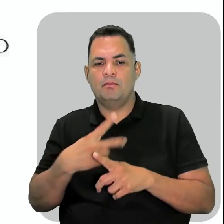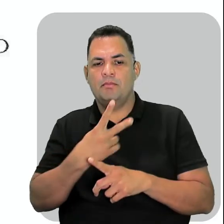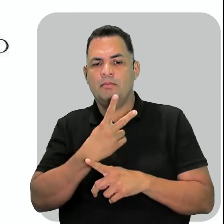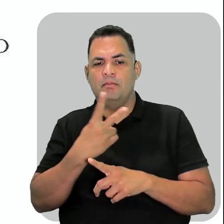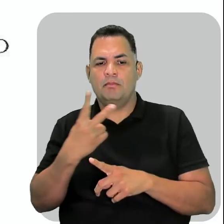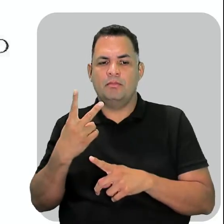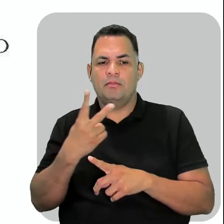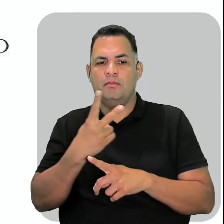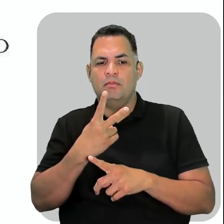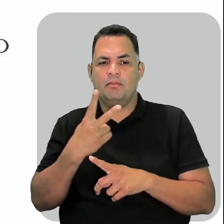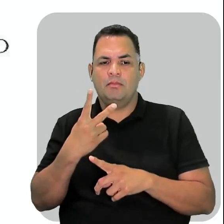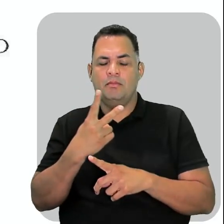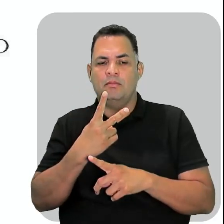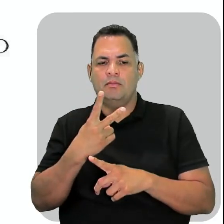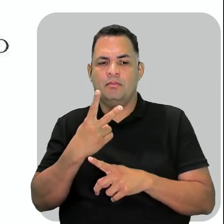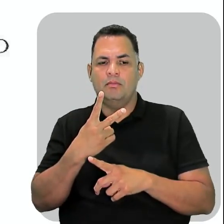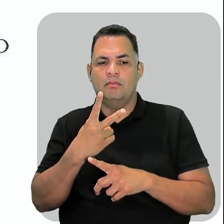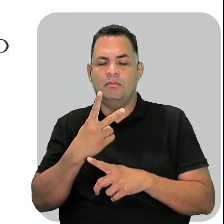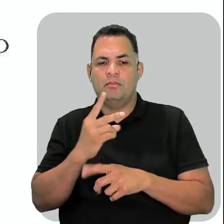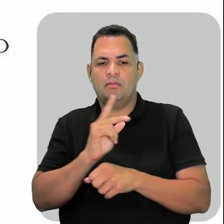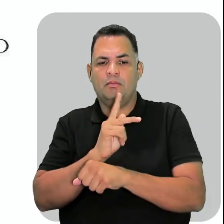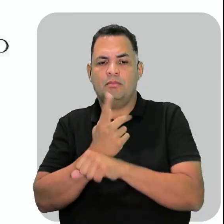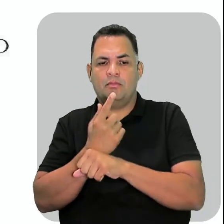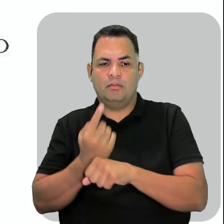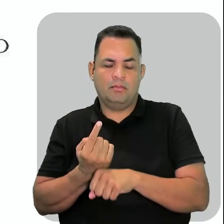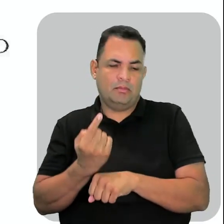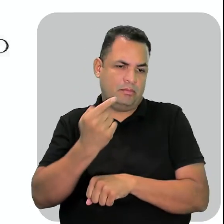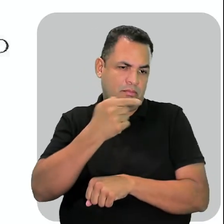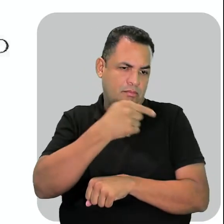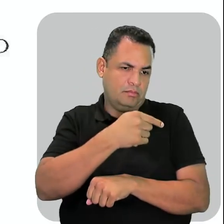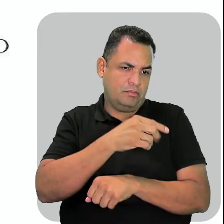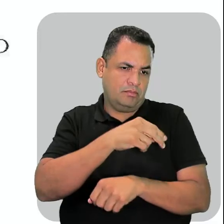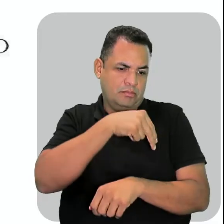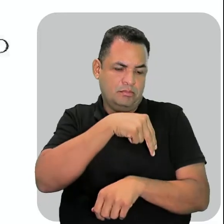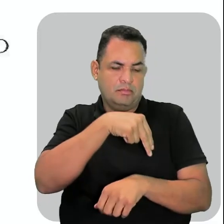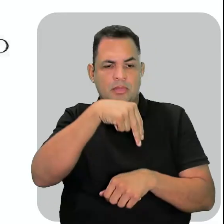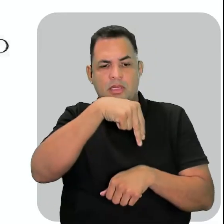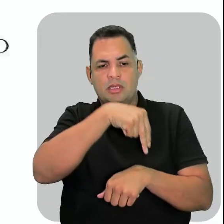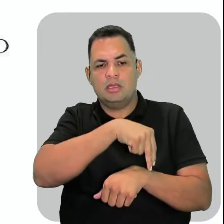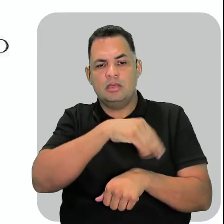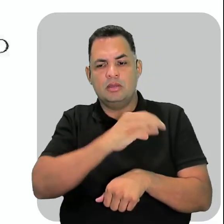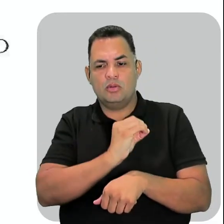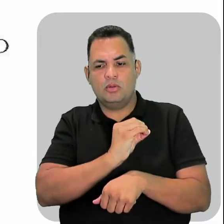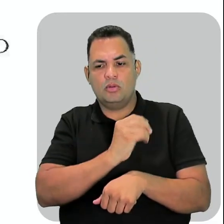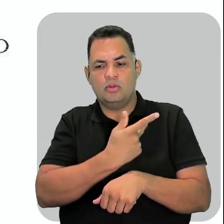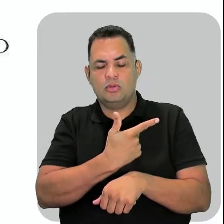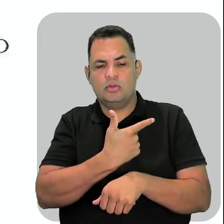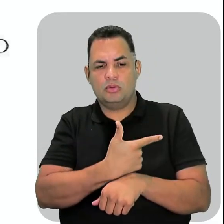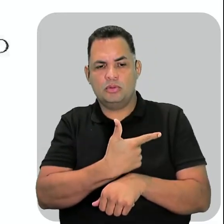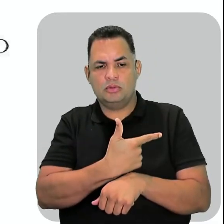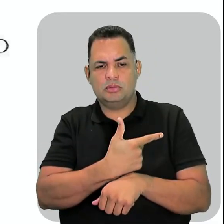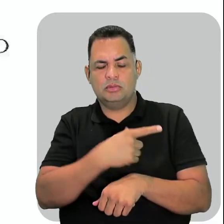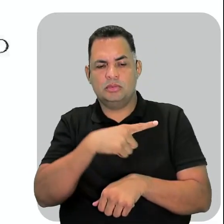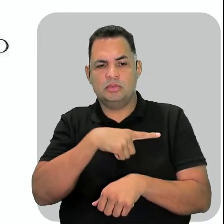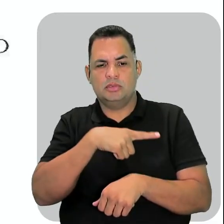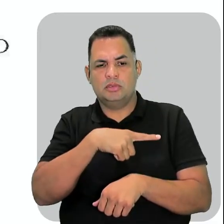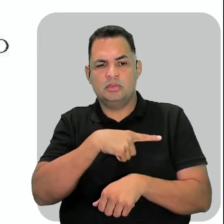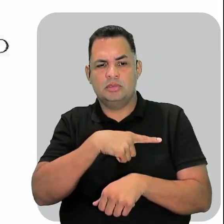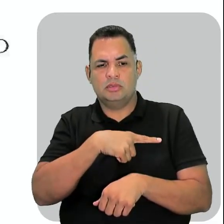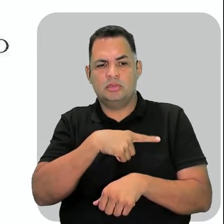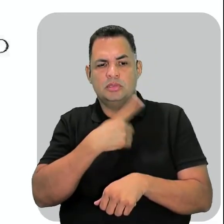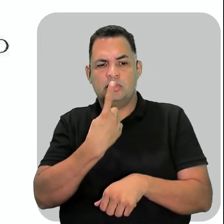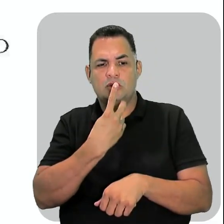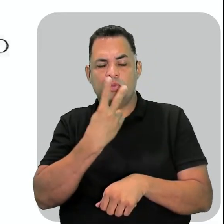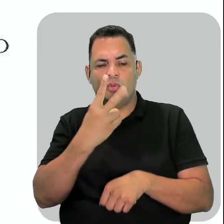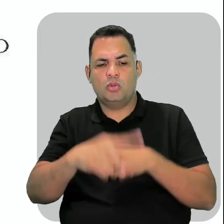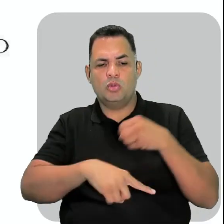2 hidrogênios vão entrar e se ligar diretamente ao meu nitrogênio. Quando isso acontecer, eu vou ter 2